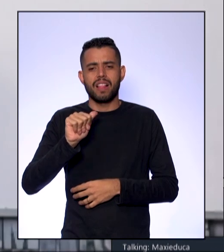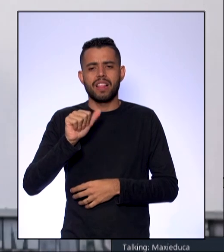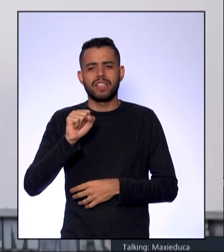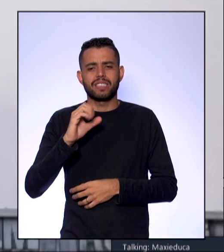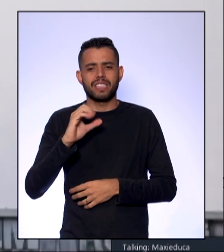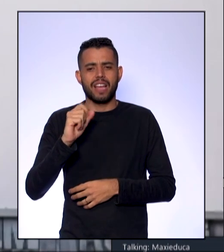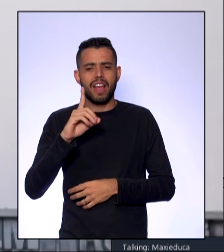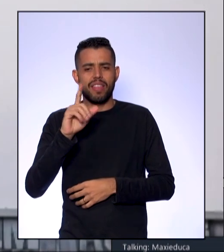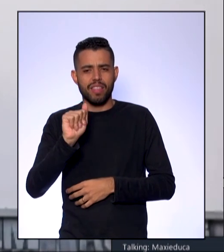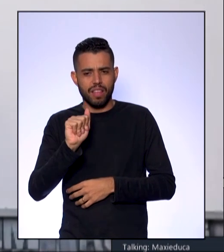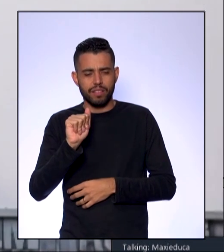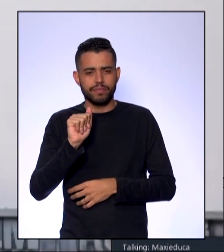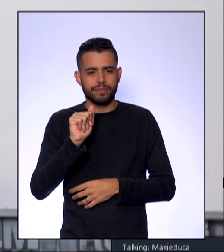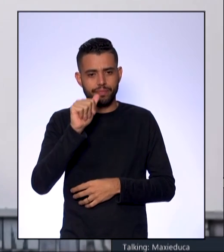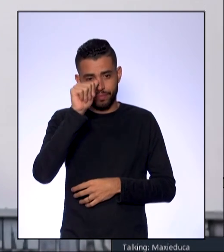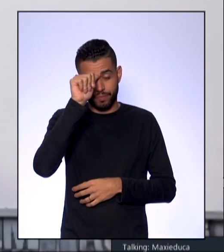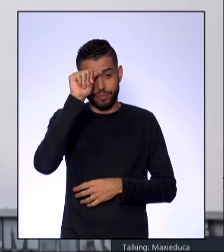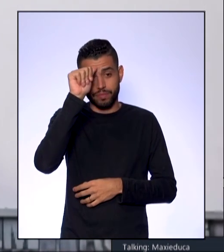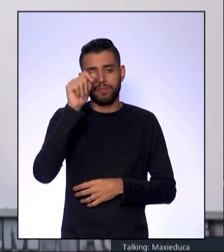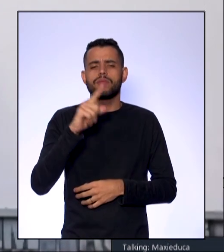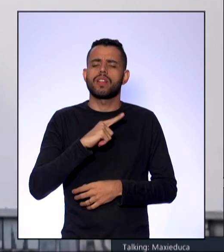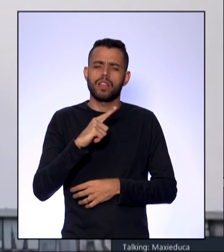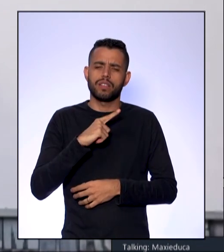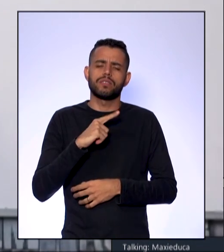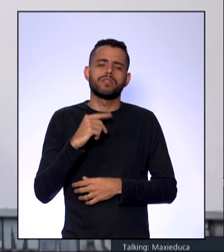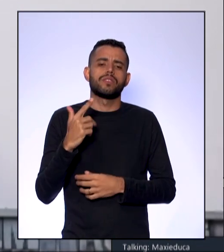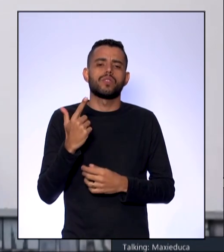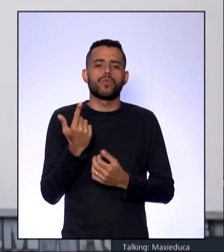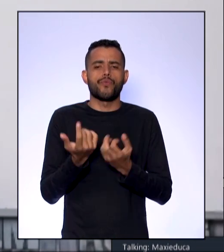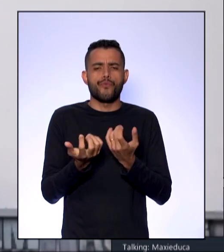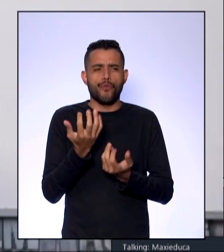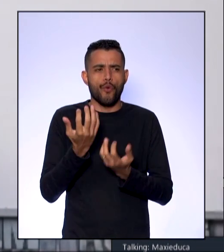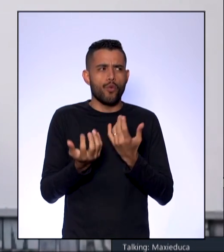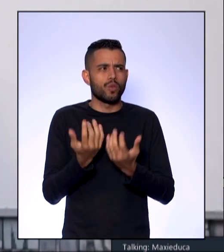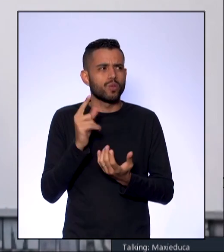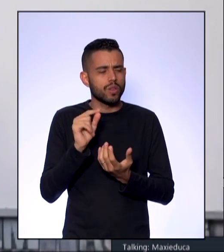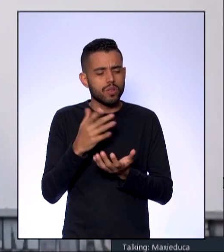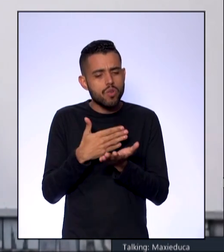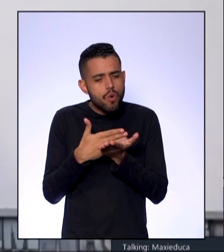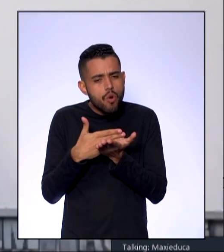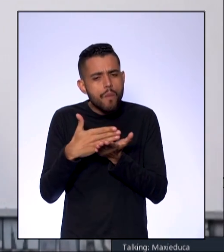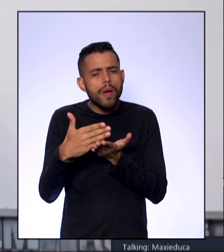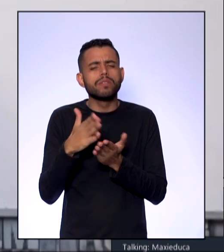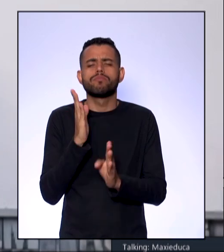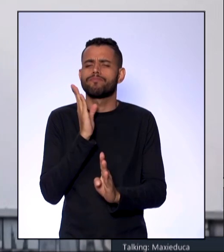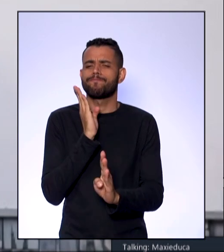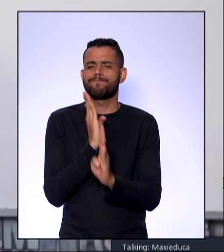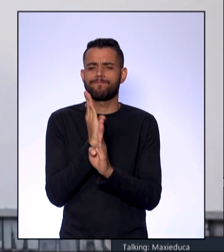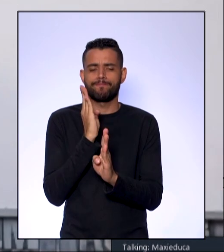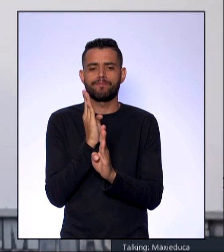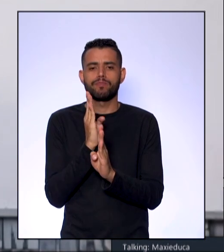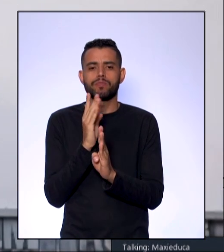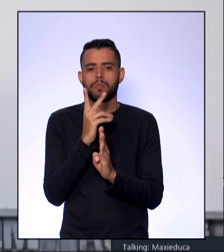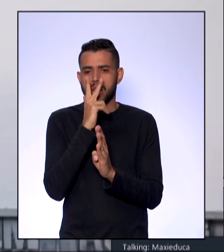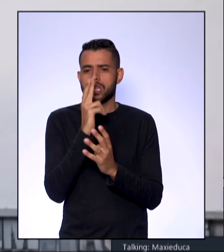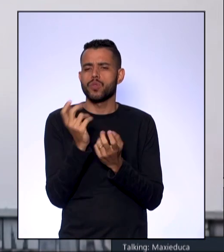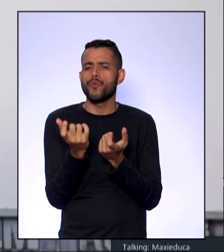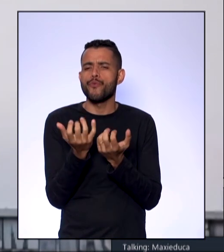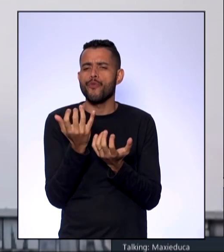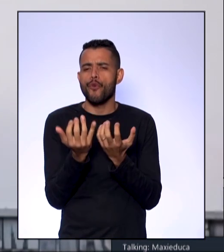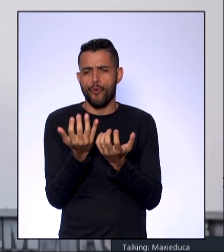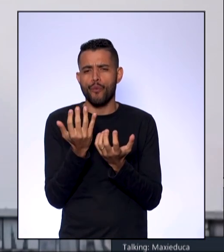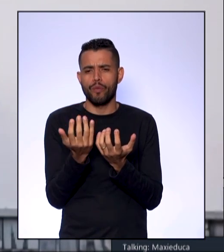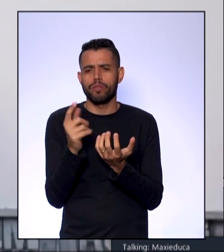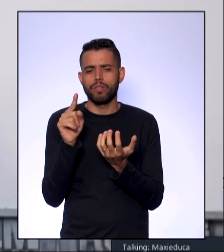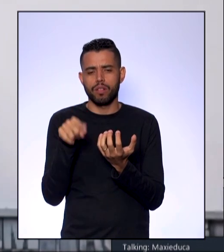tenho o nomadismo clássico, tá? O fogo, eu começo ali, o seu descobrimento ainda é um fogo